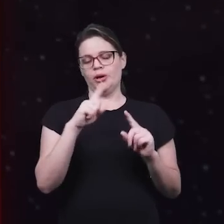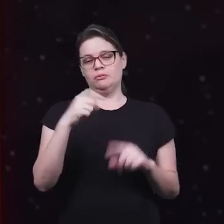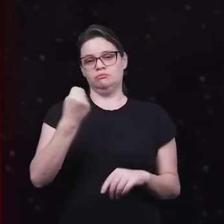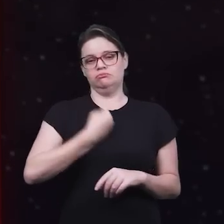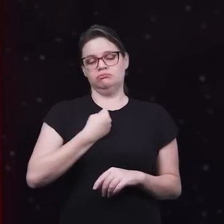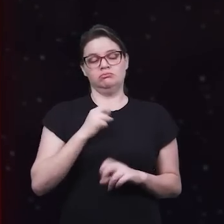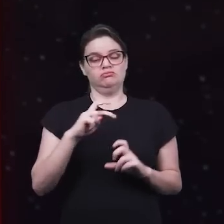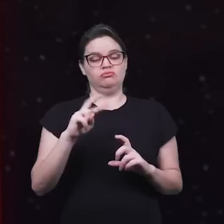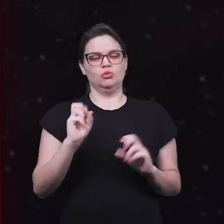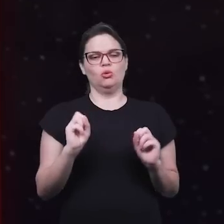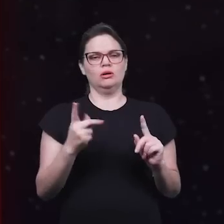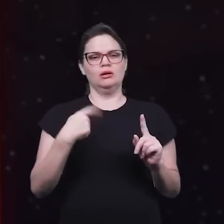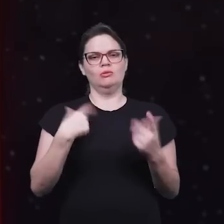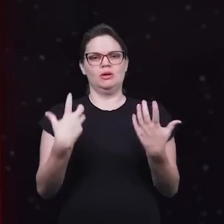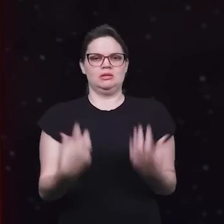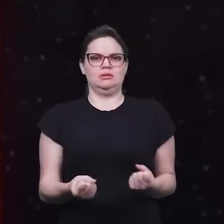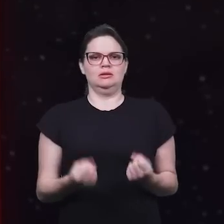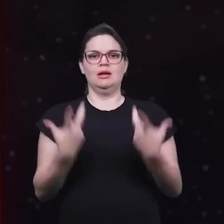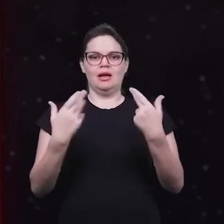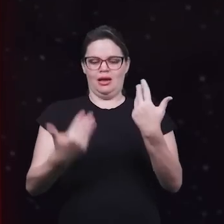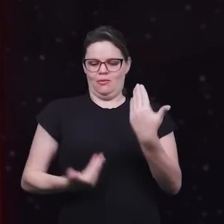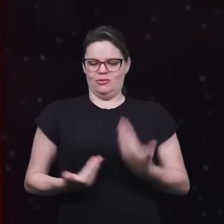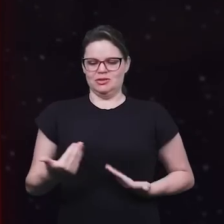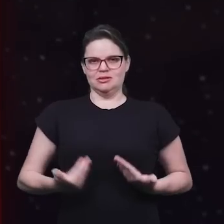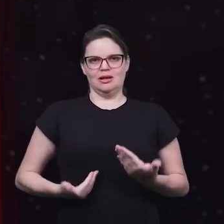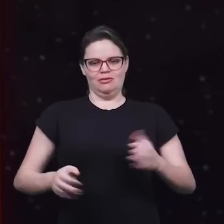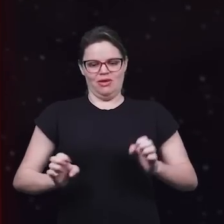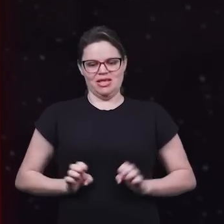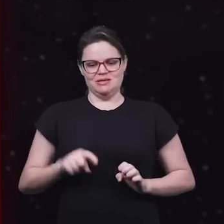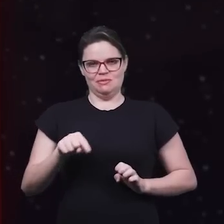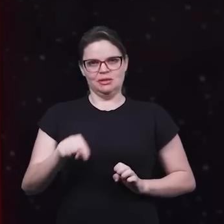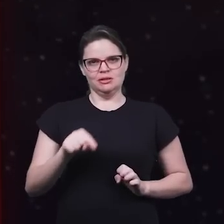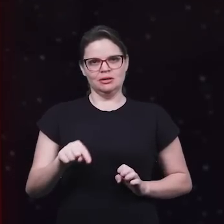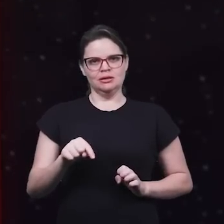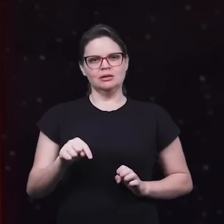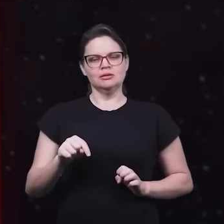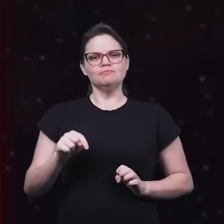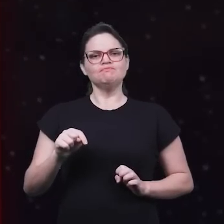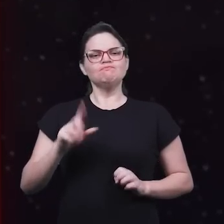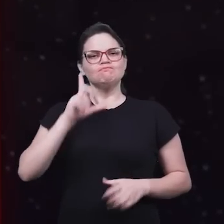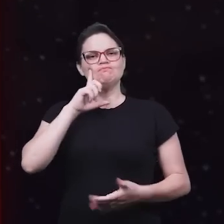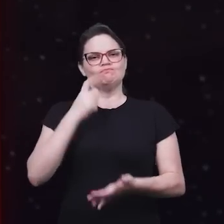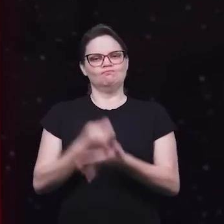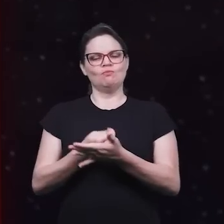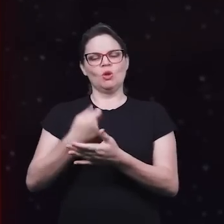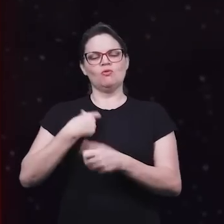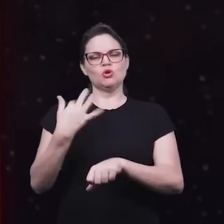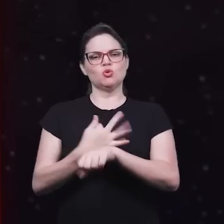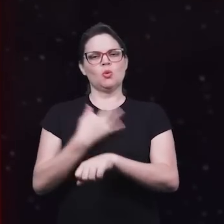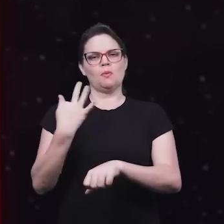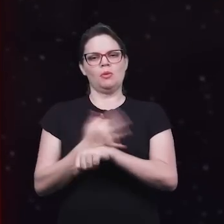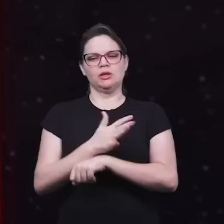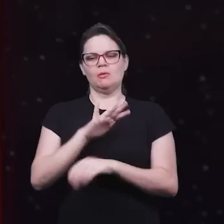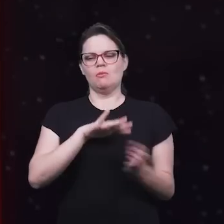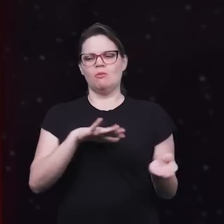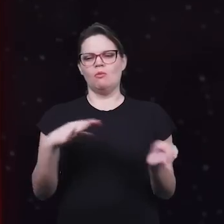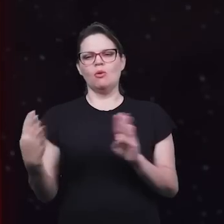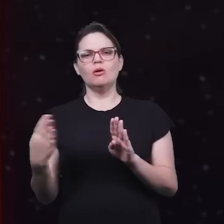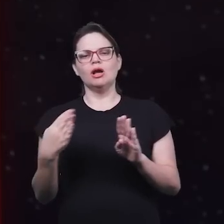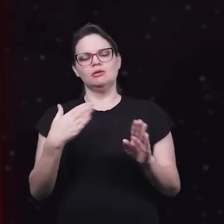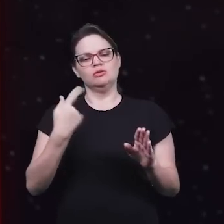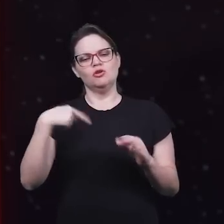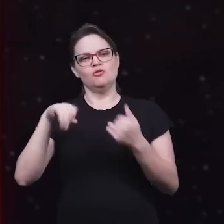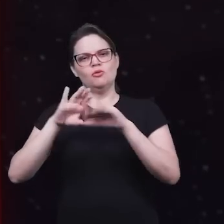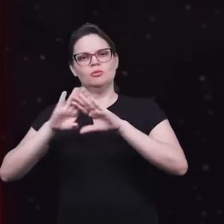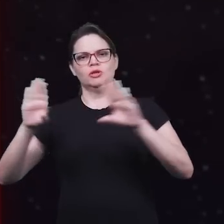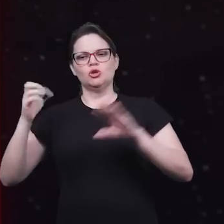morrer do que perder o Espírito Santo. O Espírito Santo, vejam, Nabote passou,